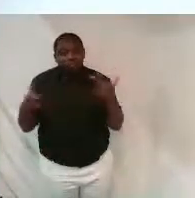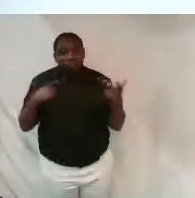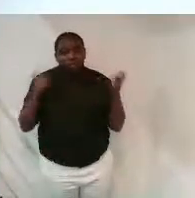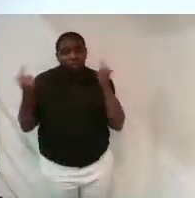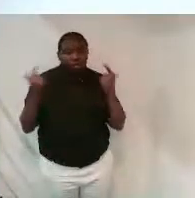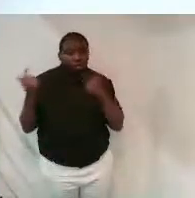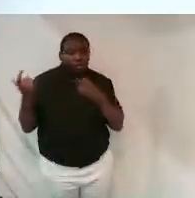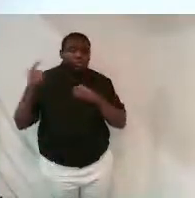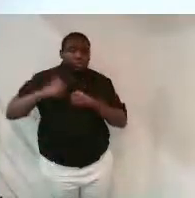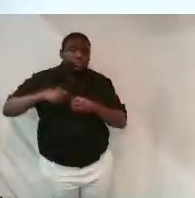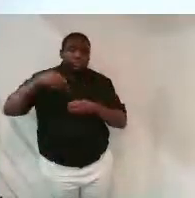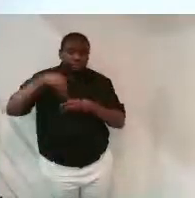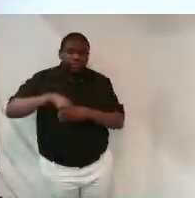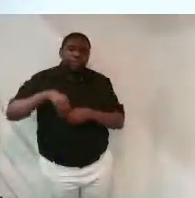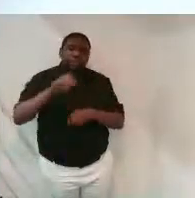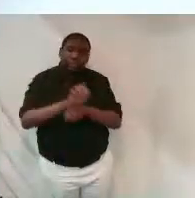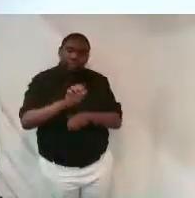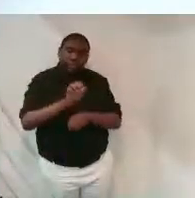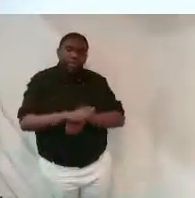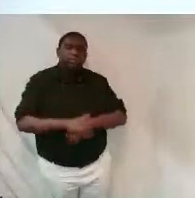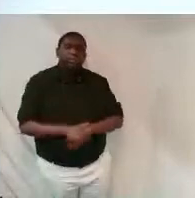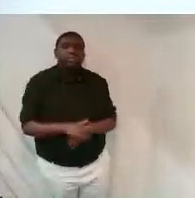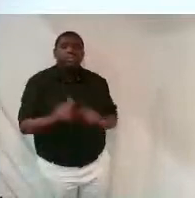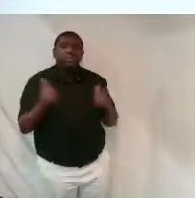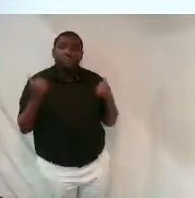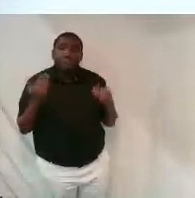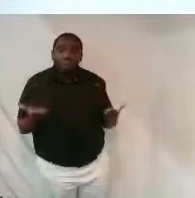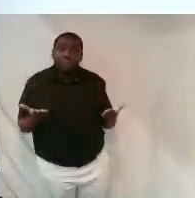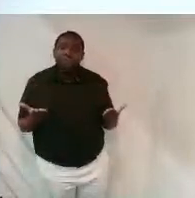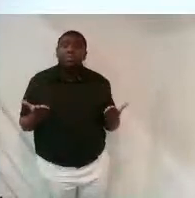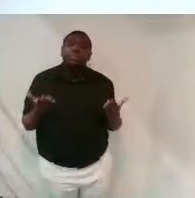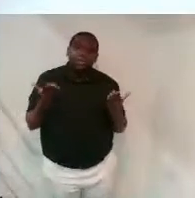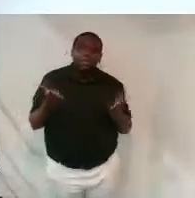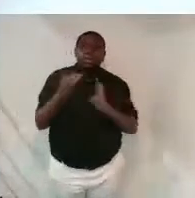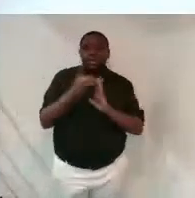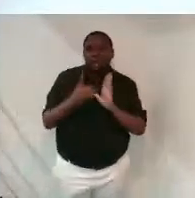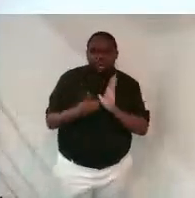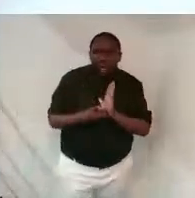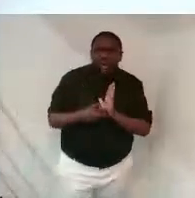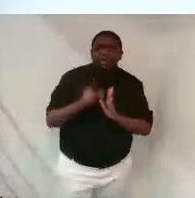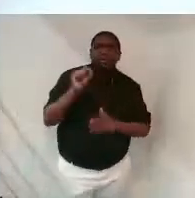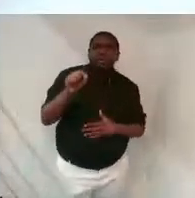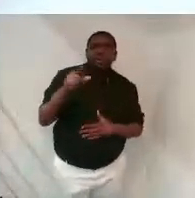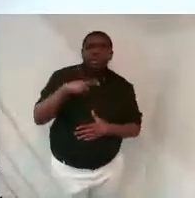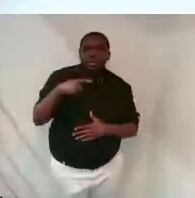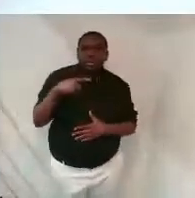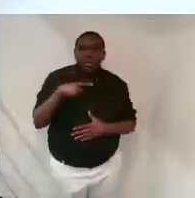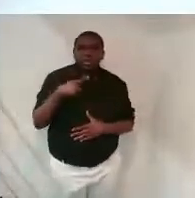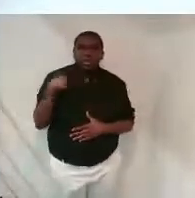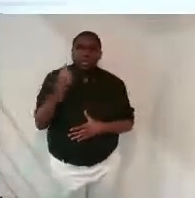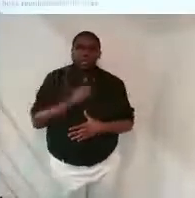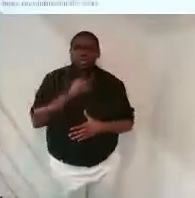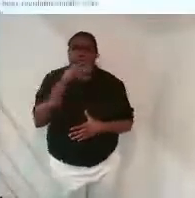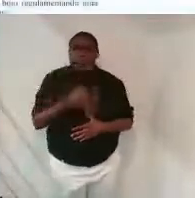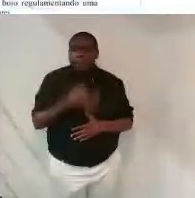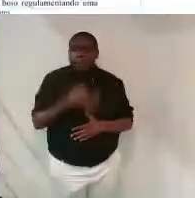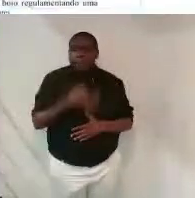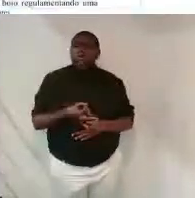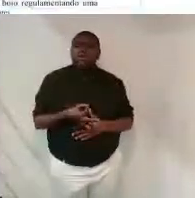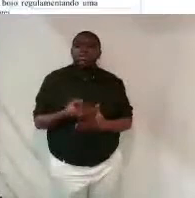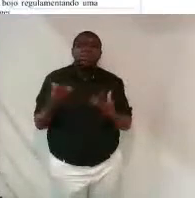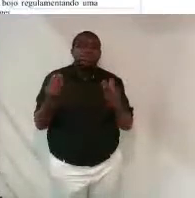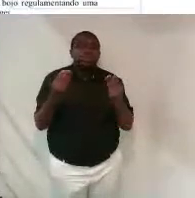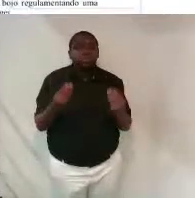em cada um dos estados da federação. No entanto, esse decreto possui, na nossa opinião, respeitosamente,